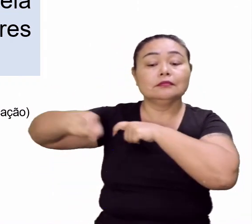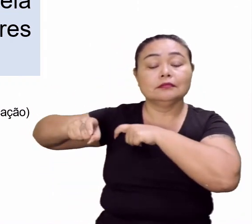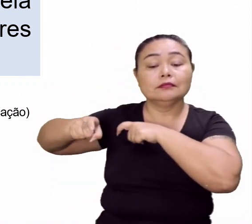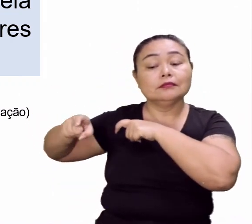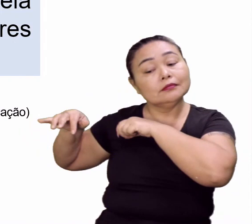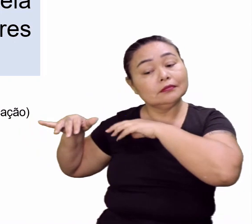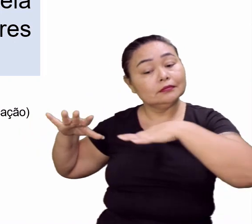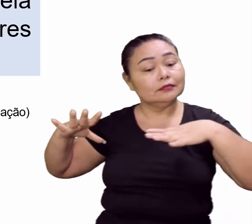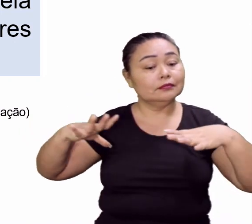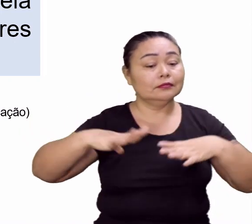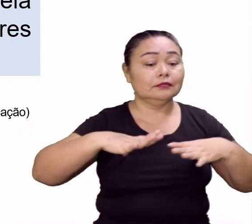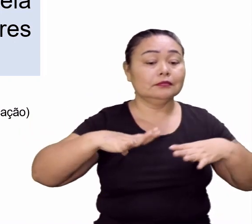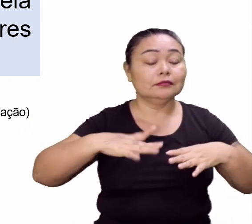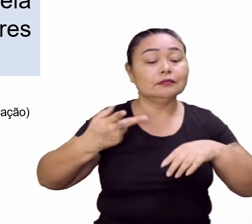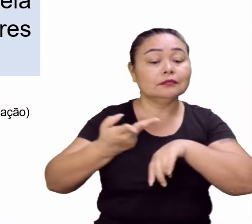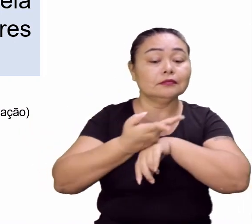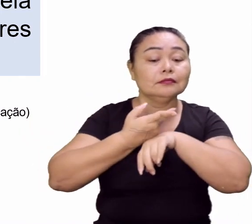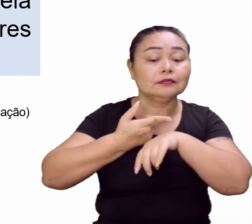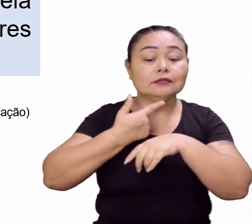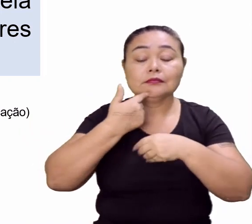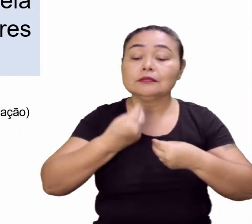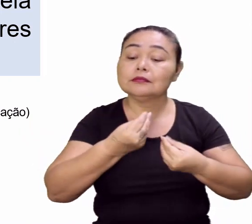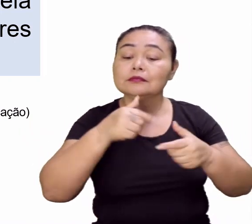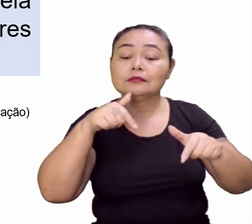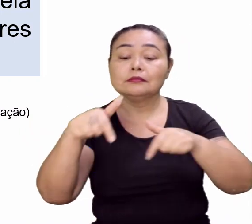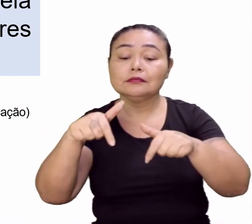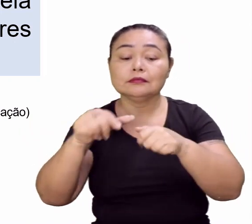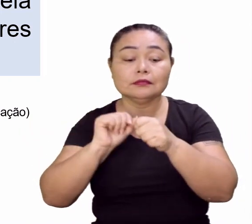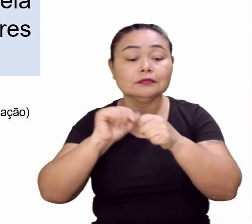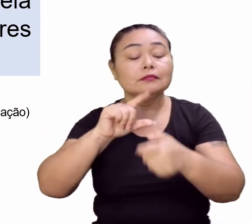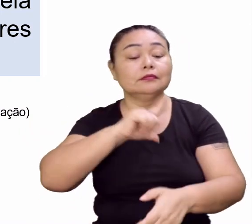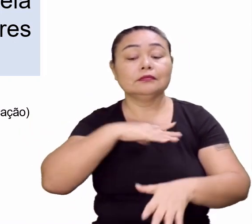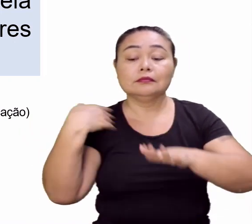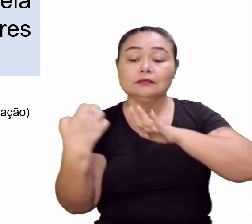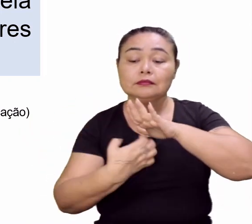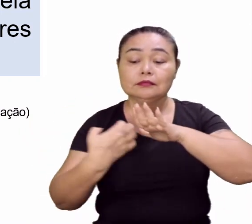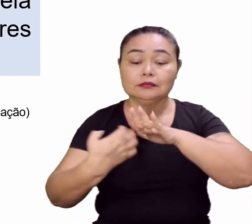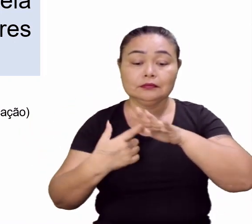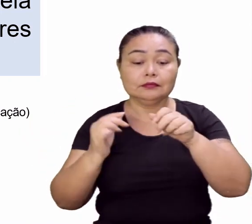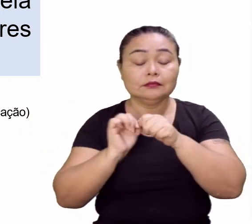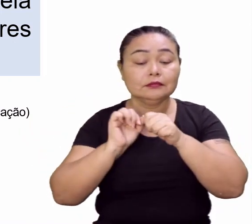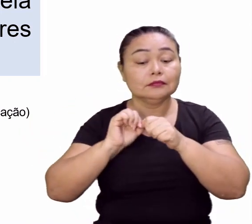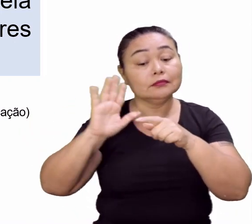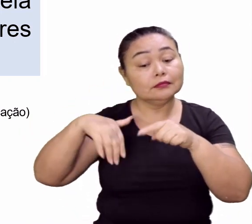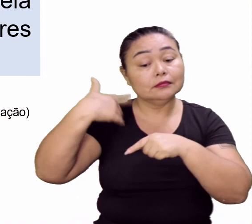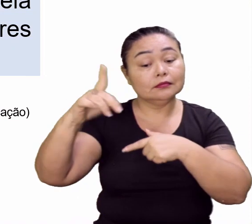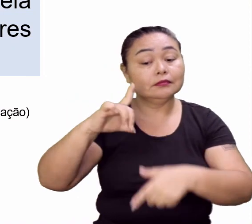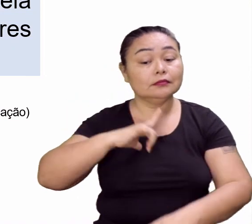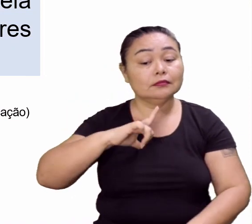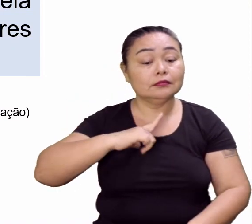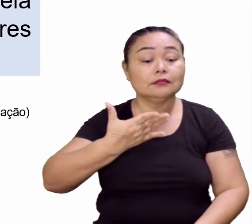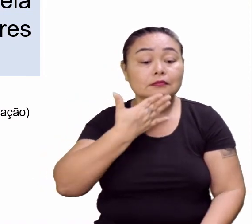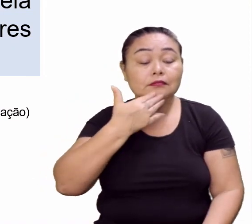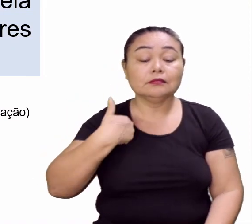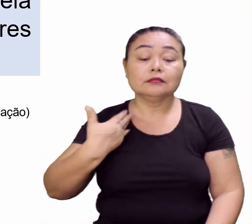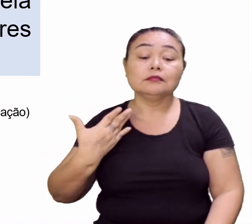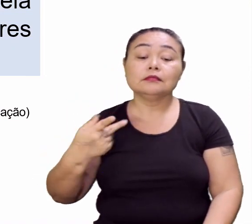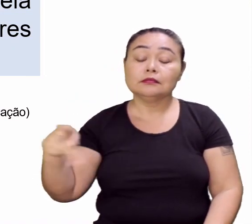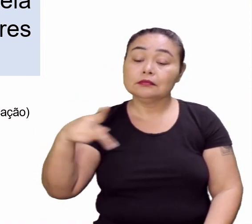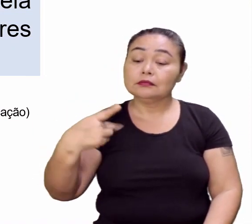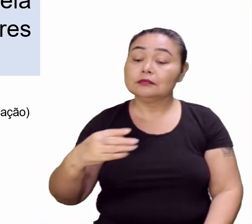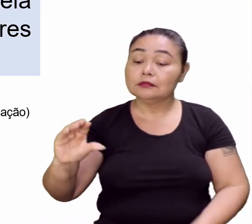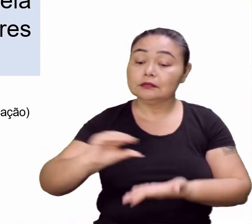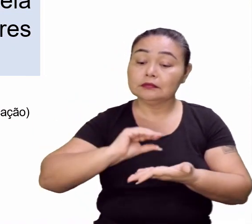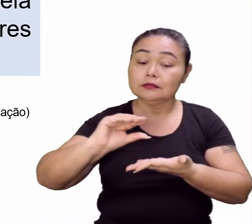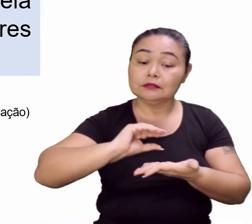campo para as cidades, em busca da maior oferta de emprego gerada pela industrialização, além da existência de melhores